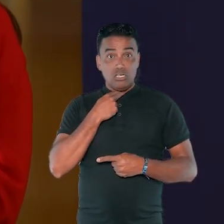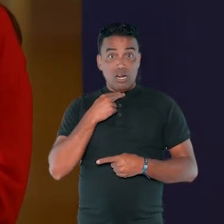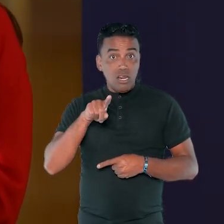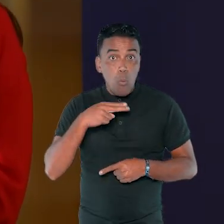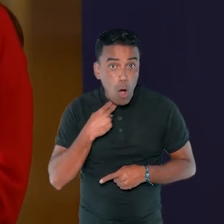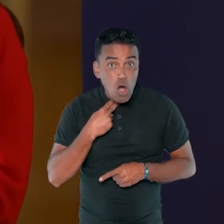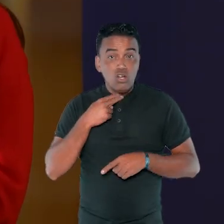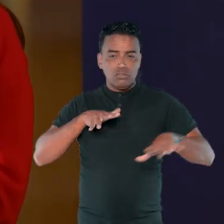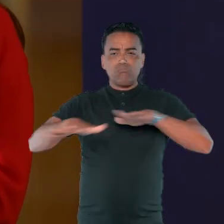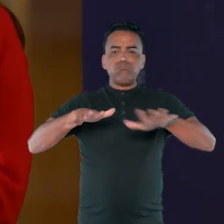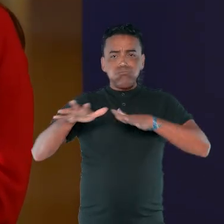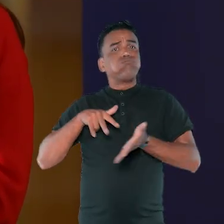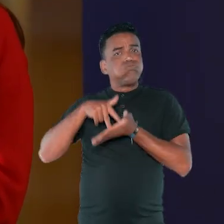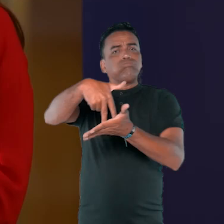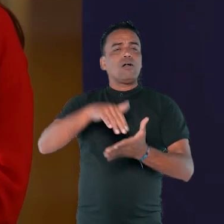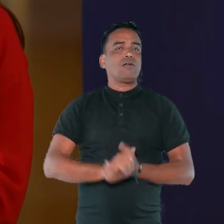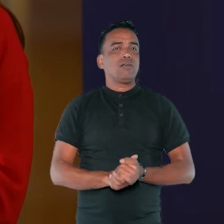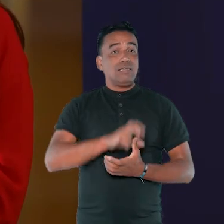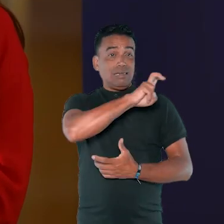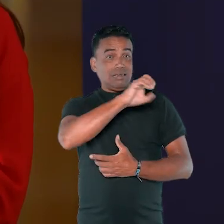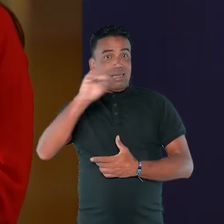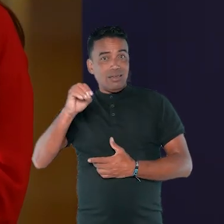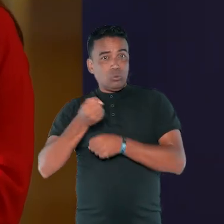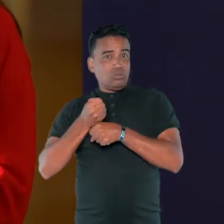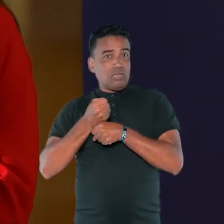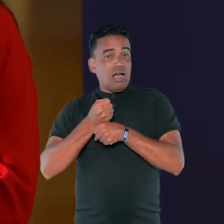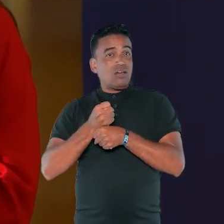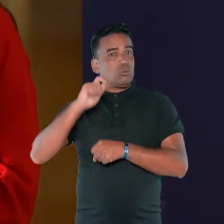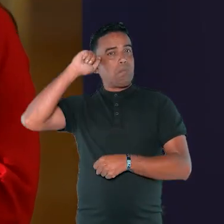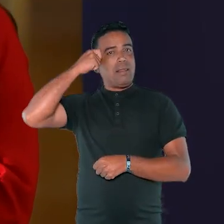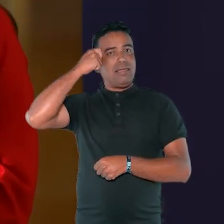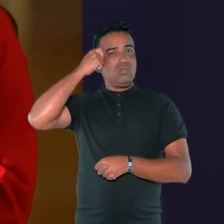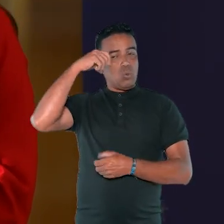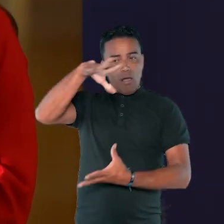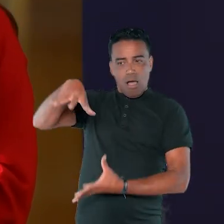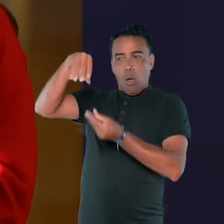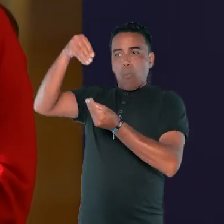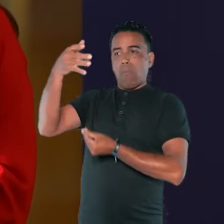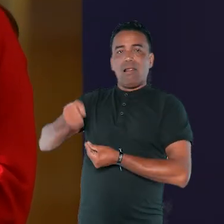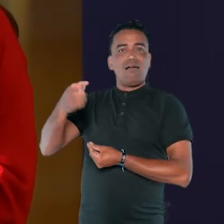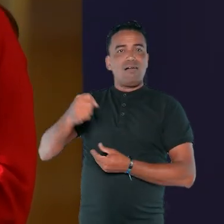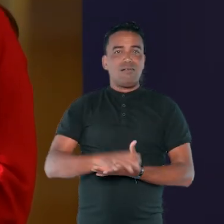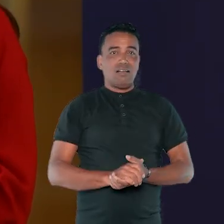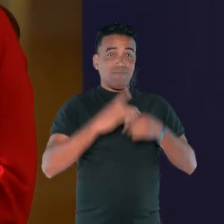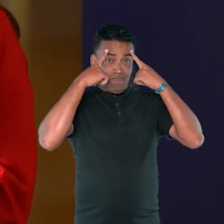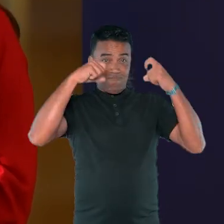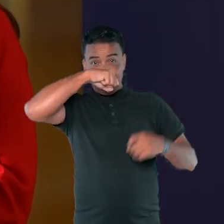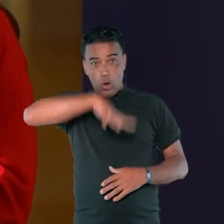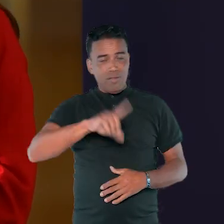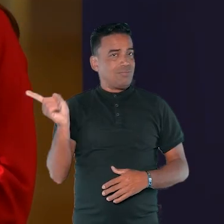Há 500 anos somos pretos de alma branca, não somos nada violentos, quem espera